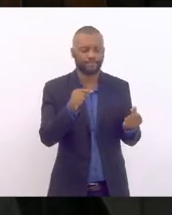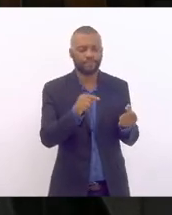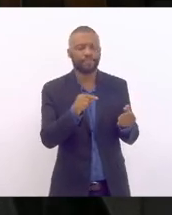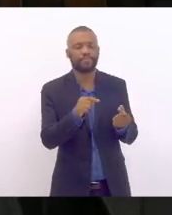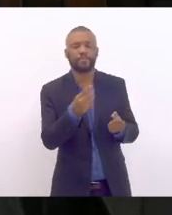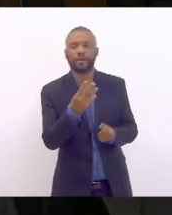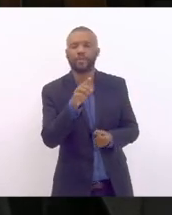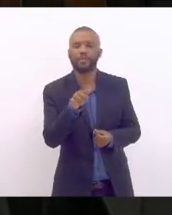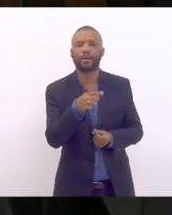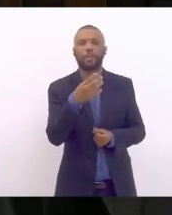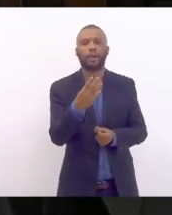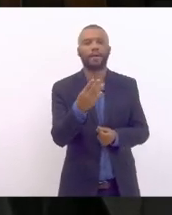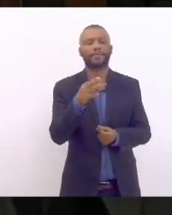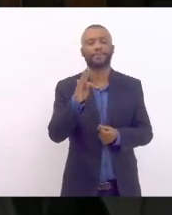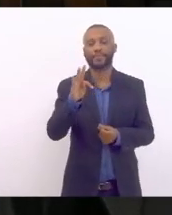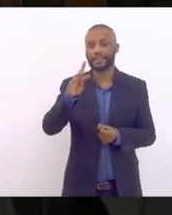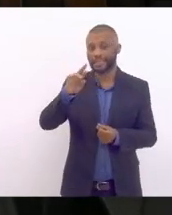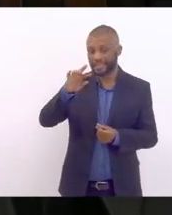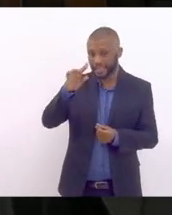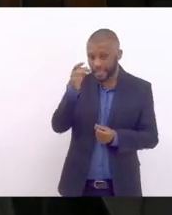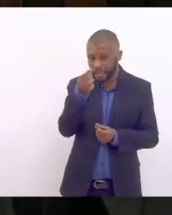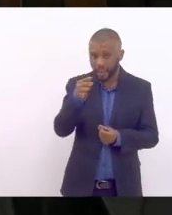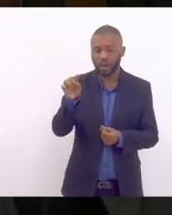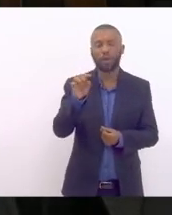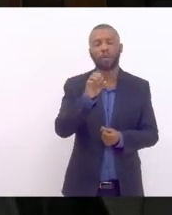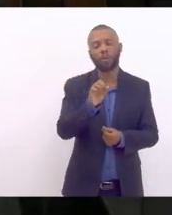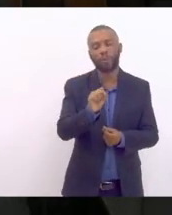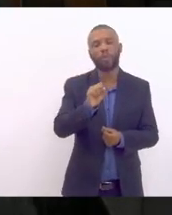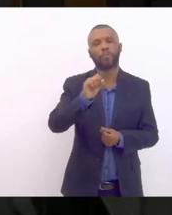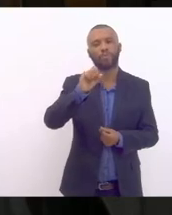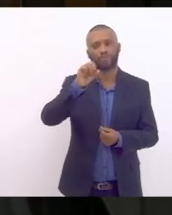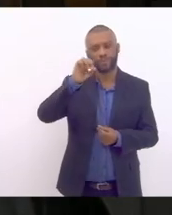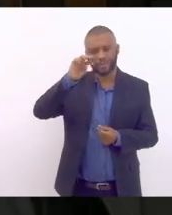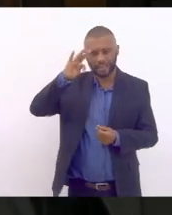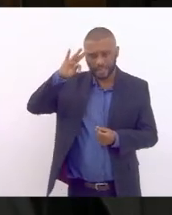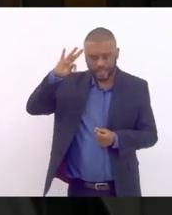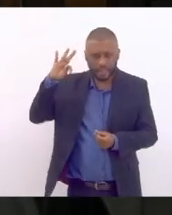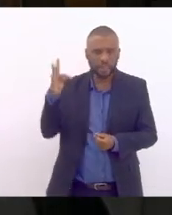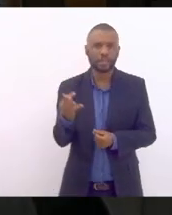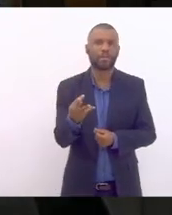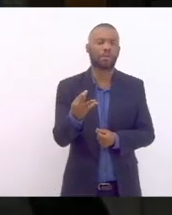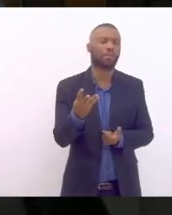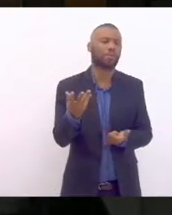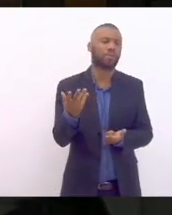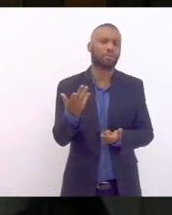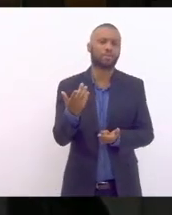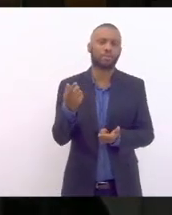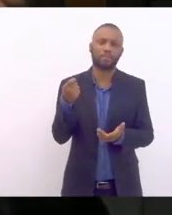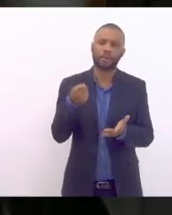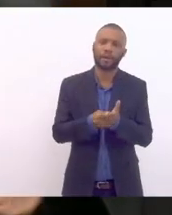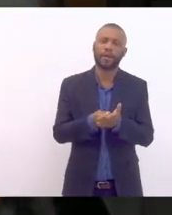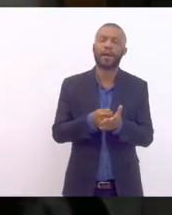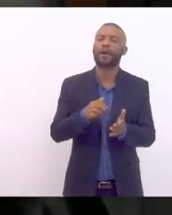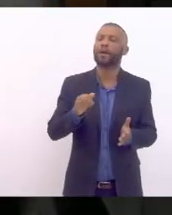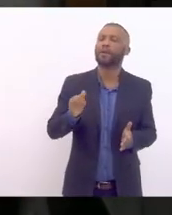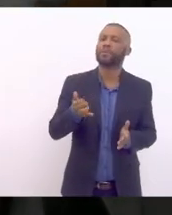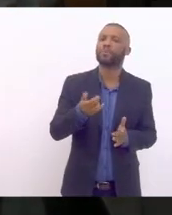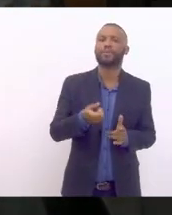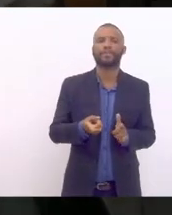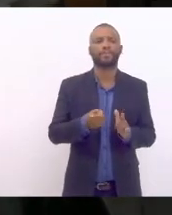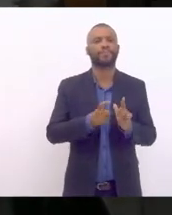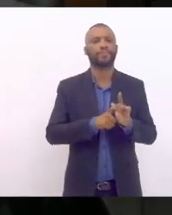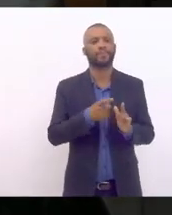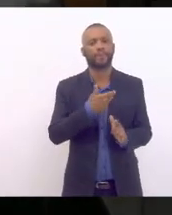orçamento de 4 14 trilhões 1,8 1,9 trilhões para pagar juros de serviço da dívida pública